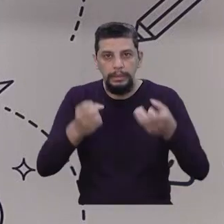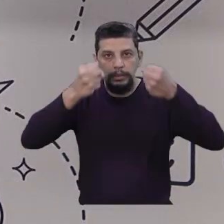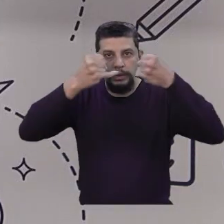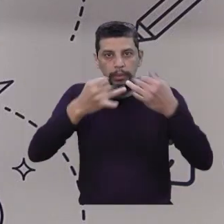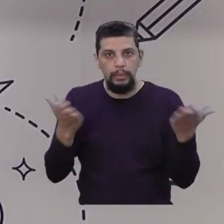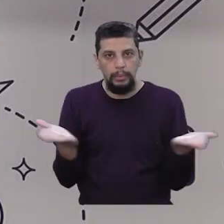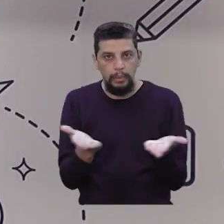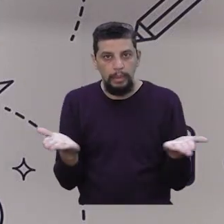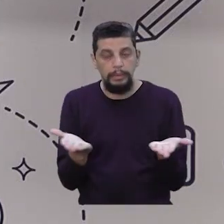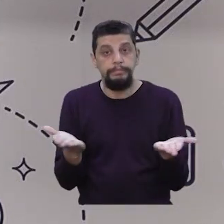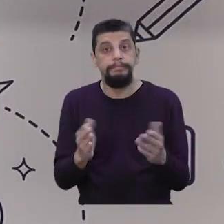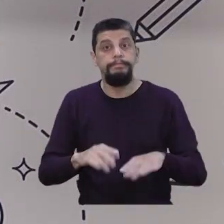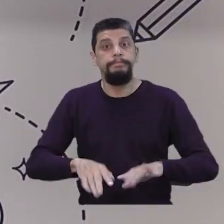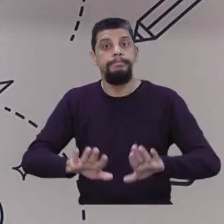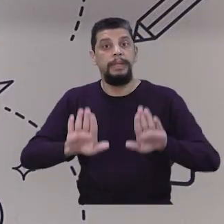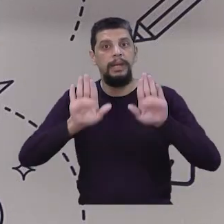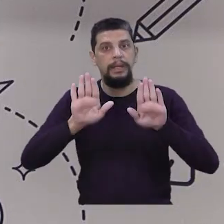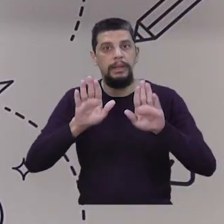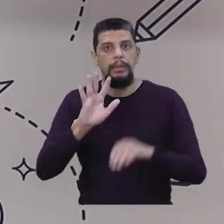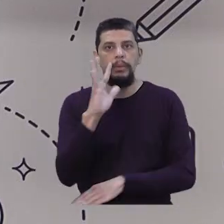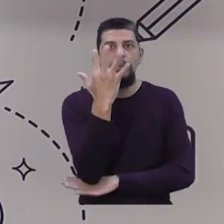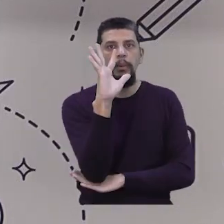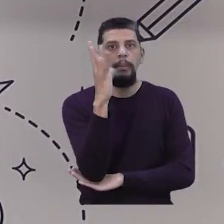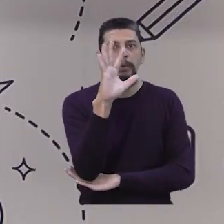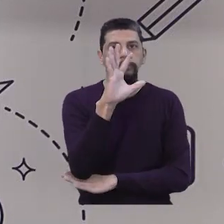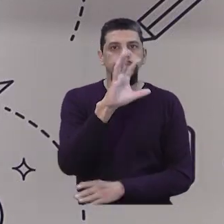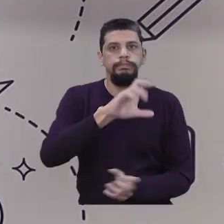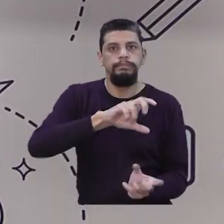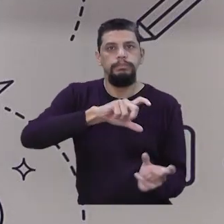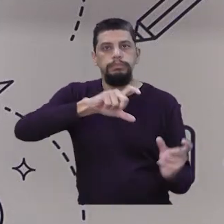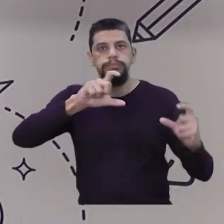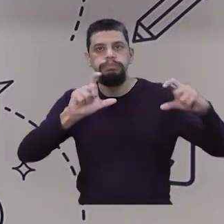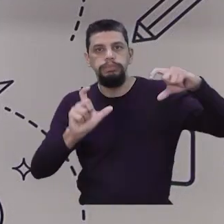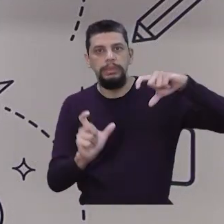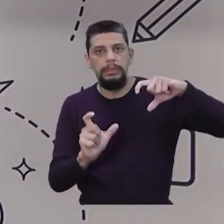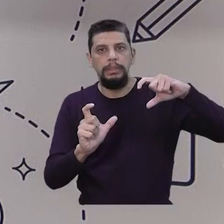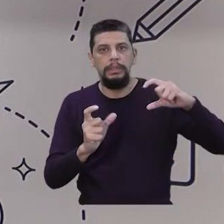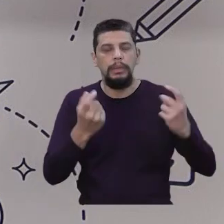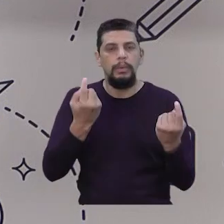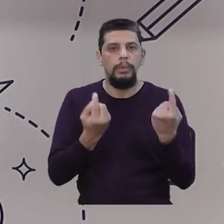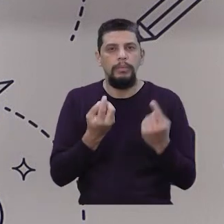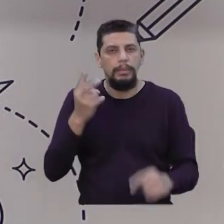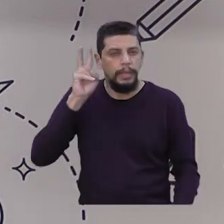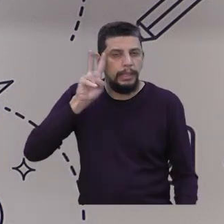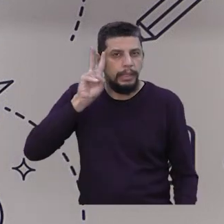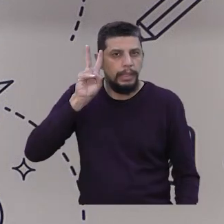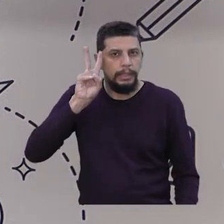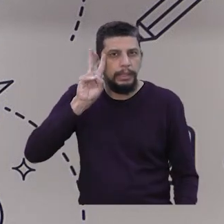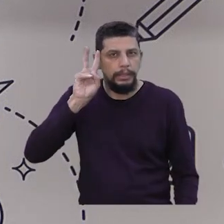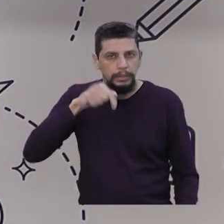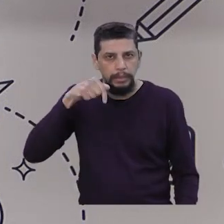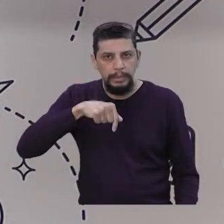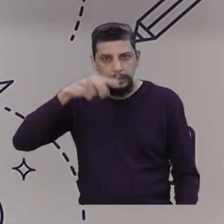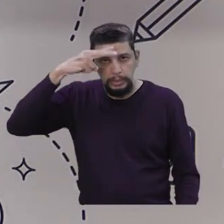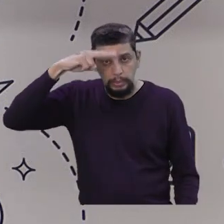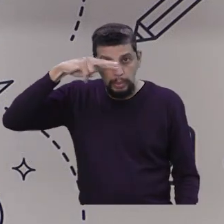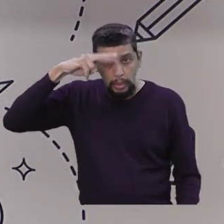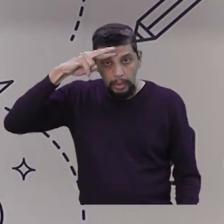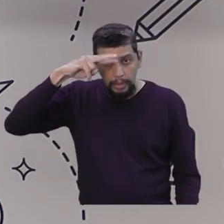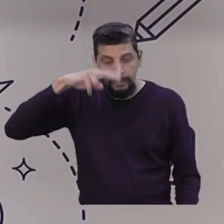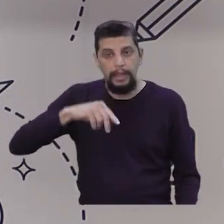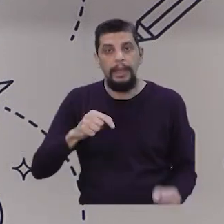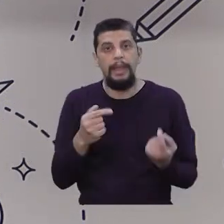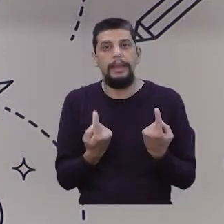hoje. Mas, afinal, uma árvore de ponta cabeça? Vamos lembrar um pouquinho sobre essa história daqui a